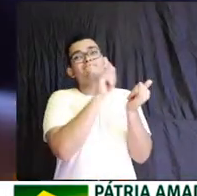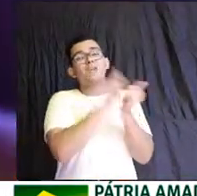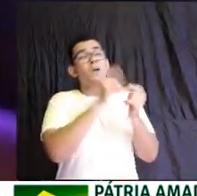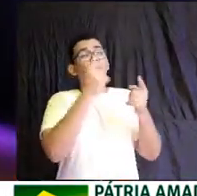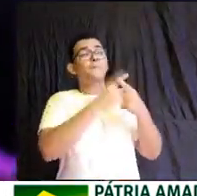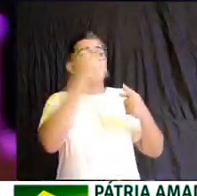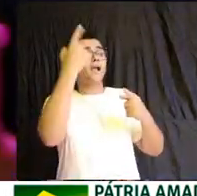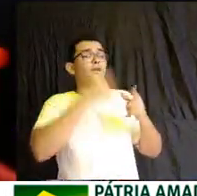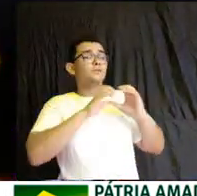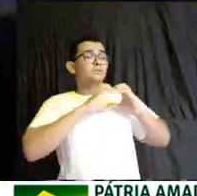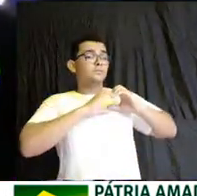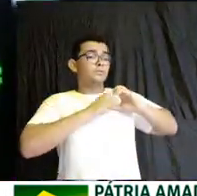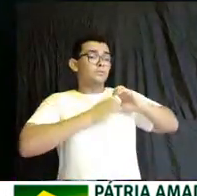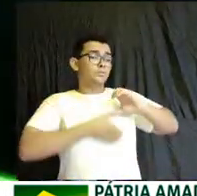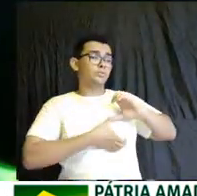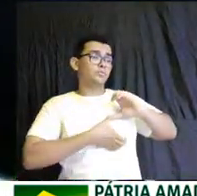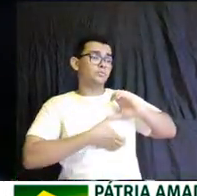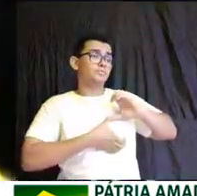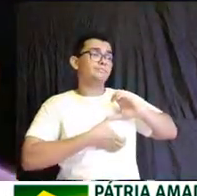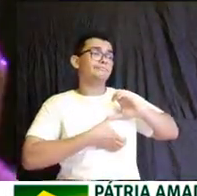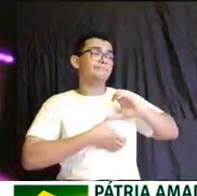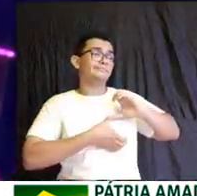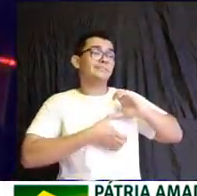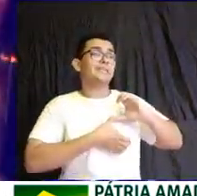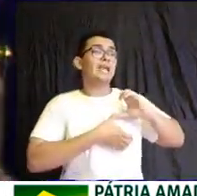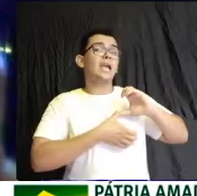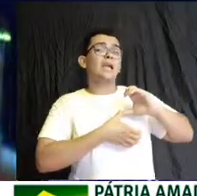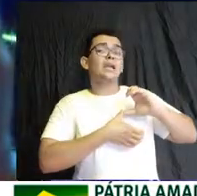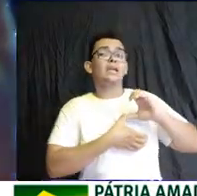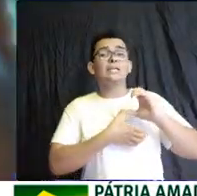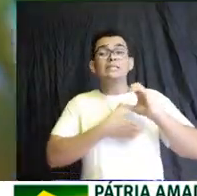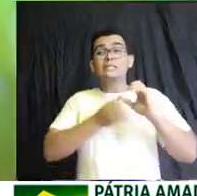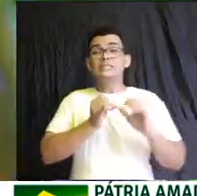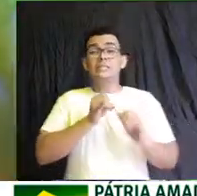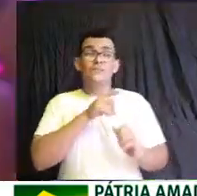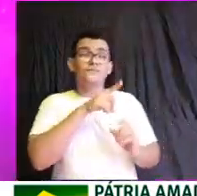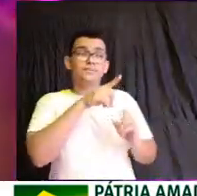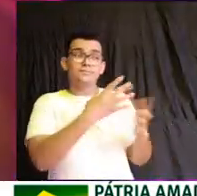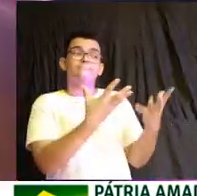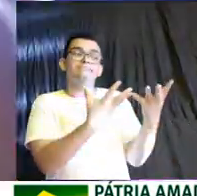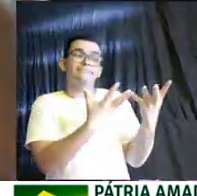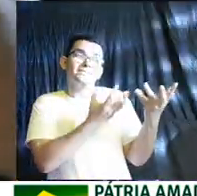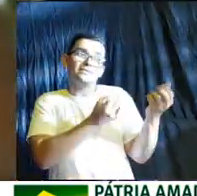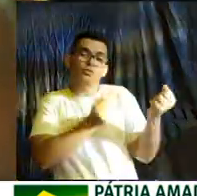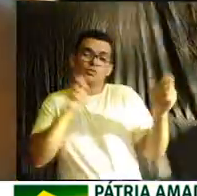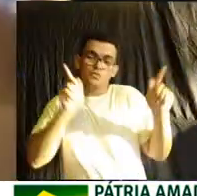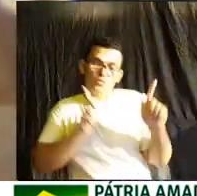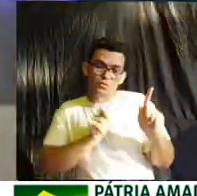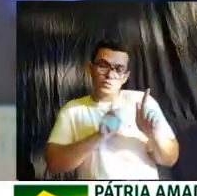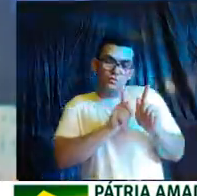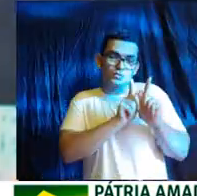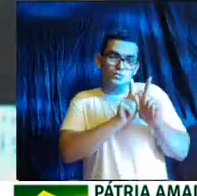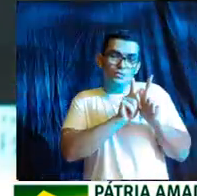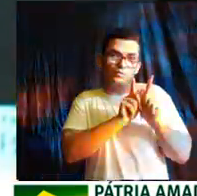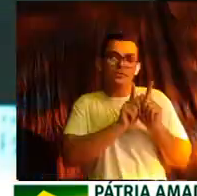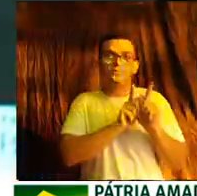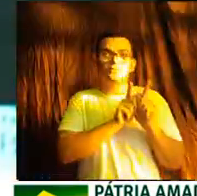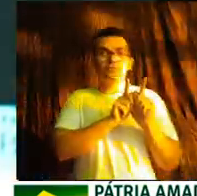uma palavra só pra te dizer. Ah, se eu fosse você, amor, eu voltava pra mim de